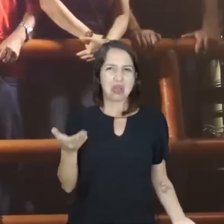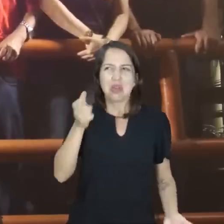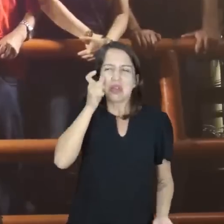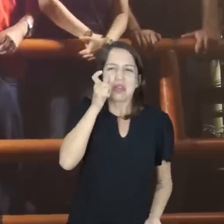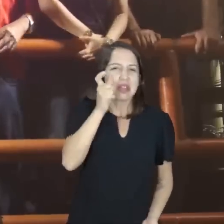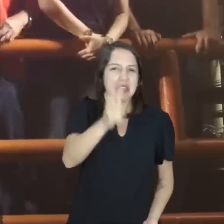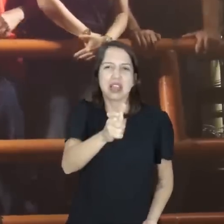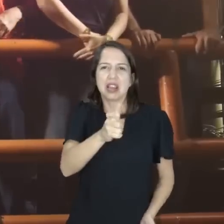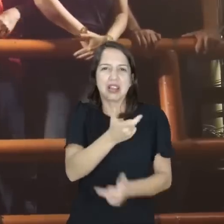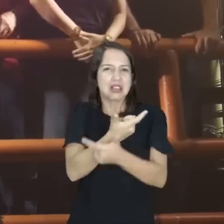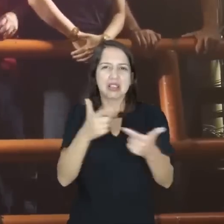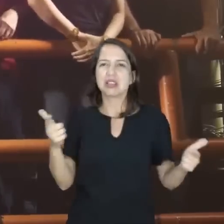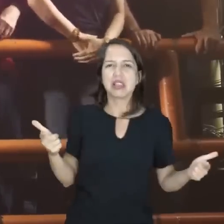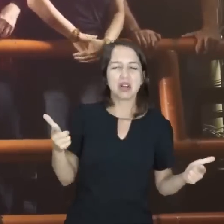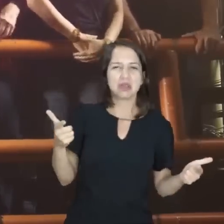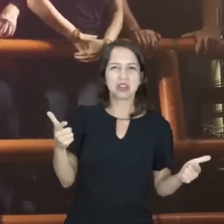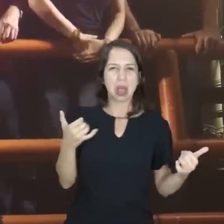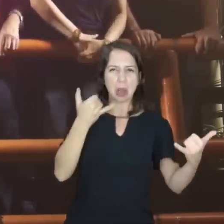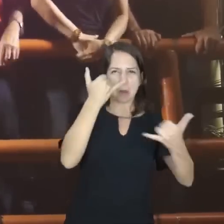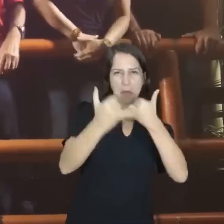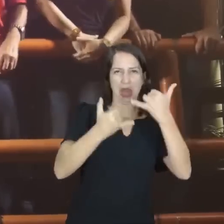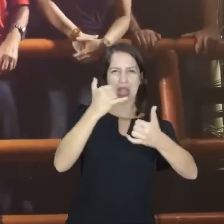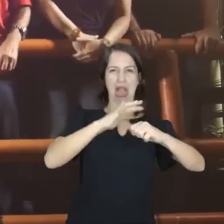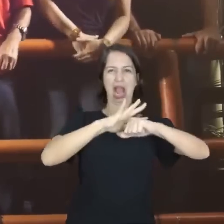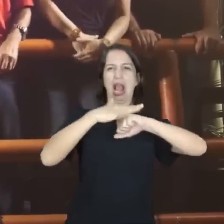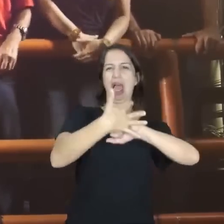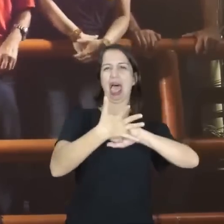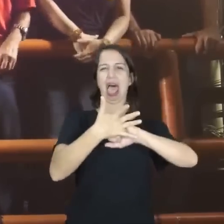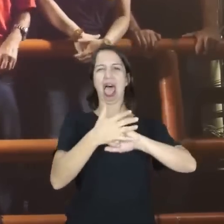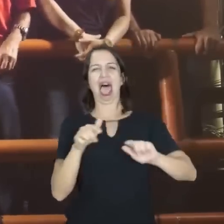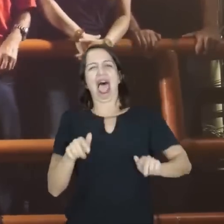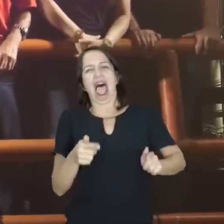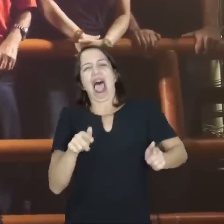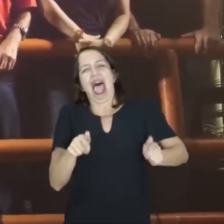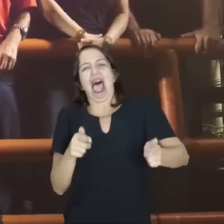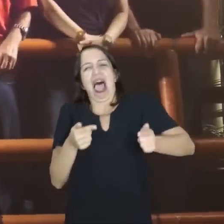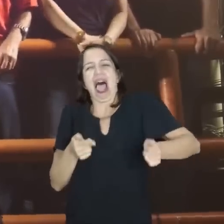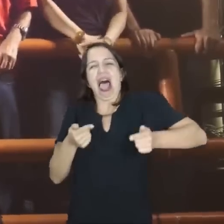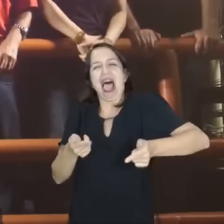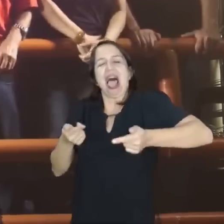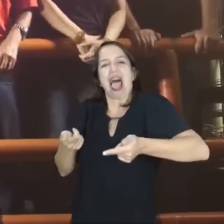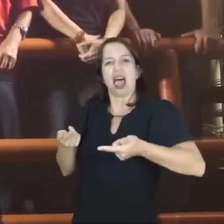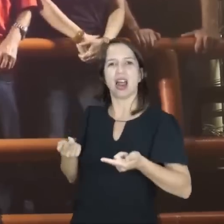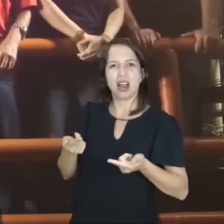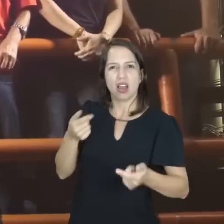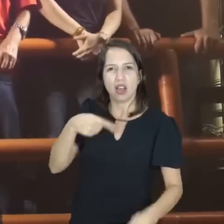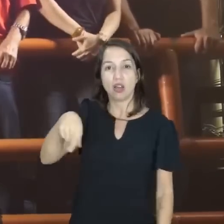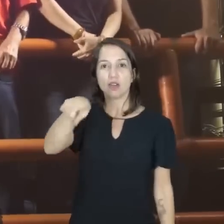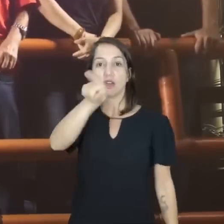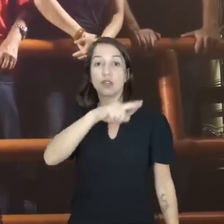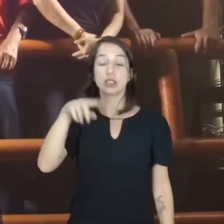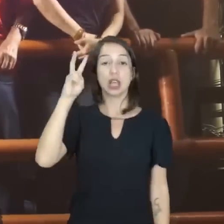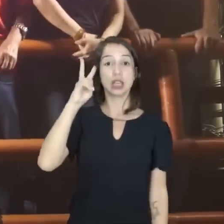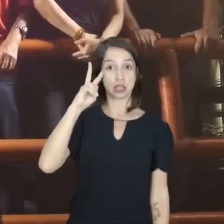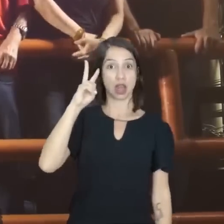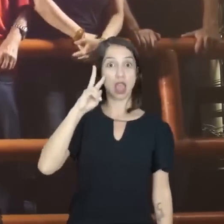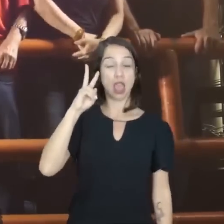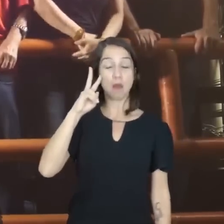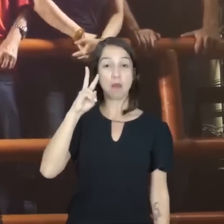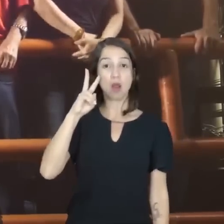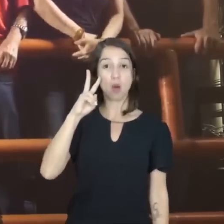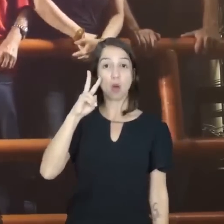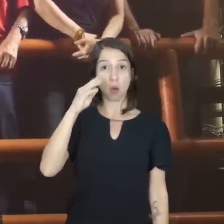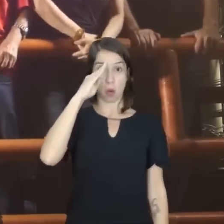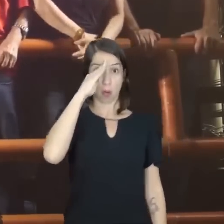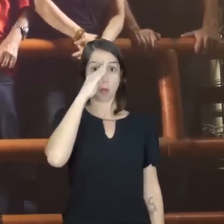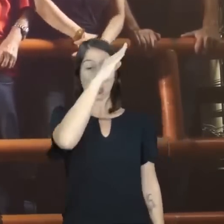e brincou com a pandemia todo mundo lembra ele dizendo que quem tomava vacina ia virar